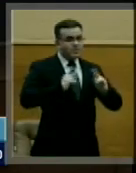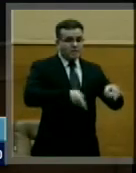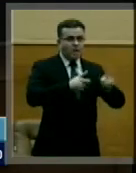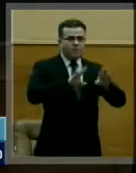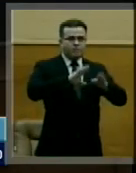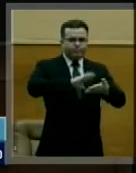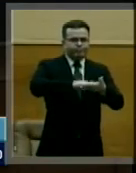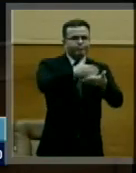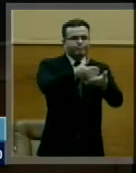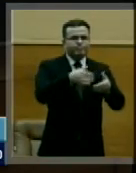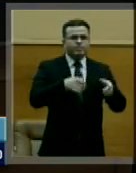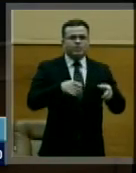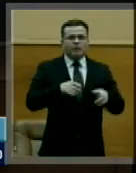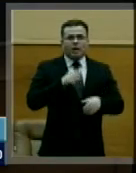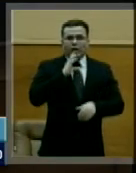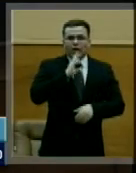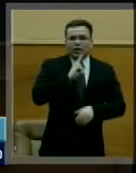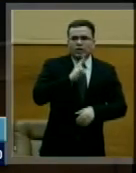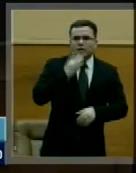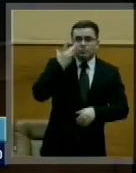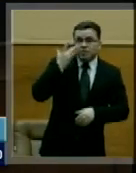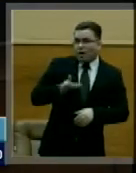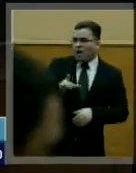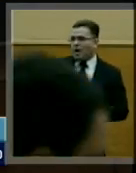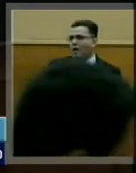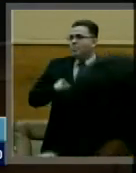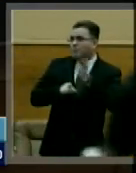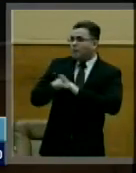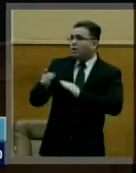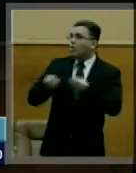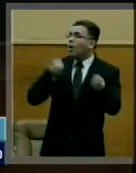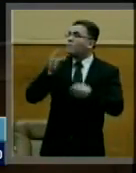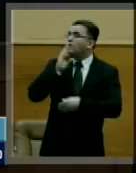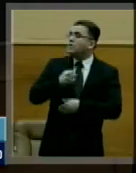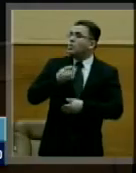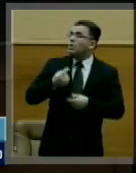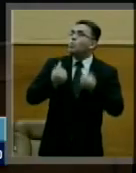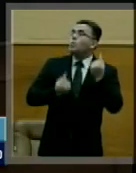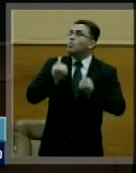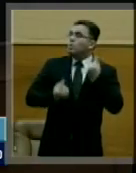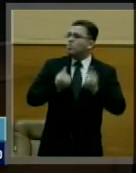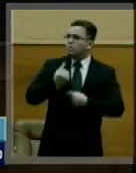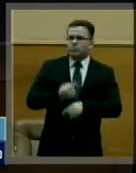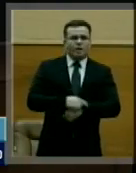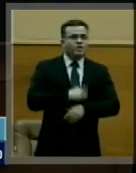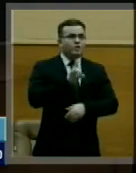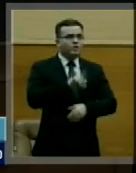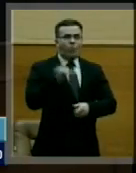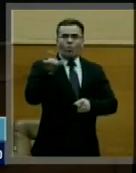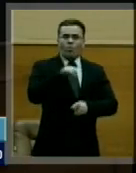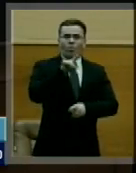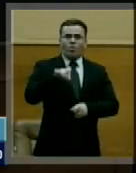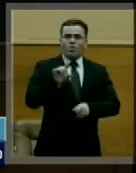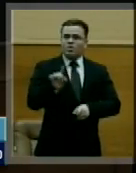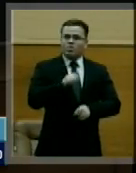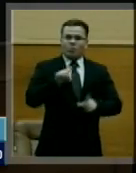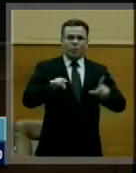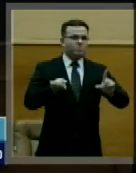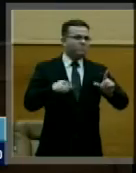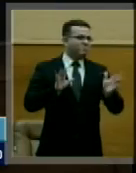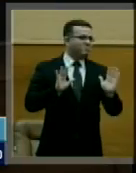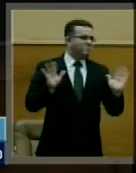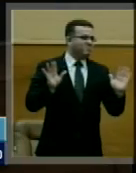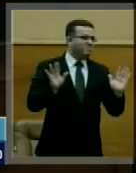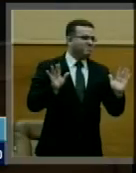respondia as questões. A gente não sabia a resposta, era coisa muito técnica, né? Então, a gente só marcava mesmo a alternativa que ele escolhia e